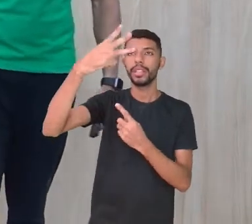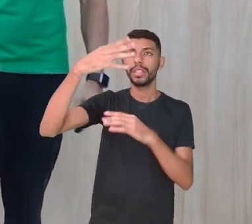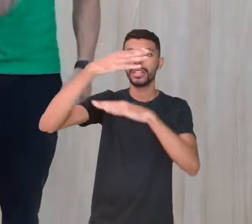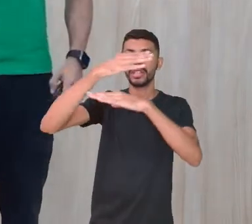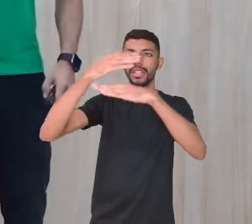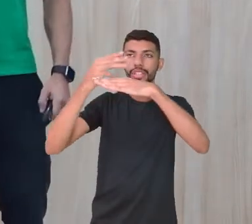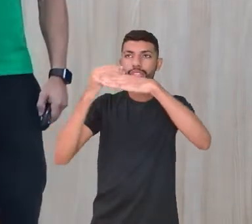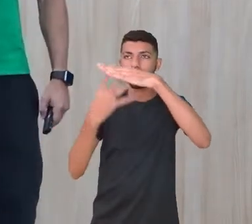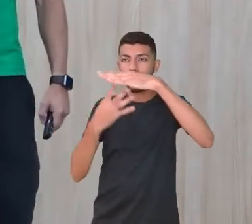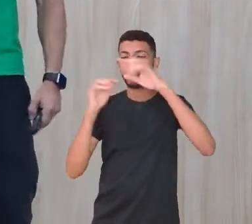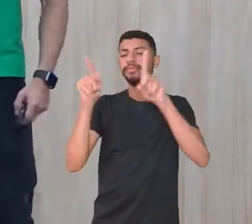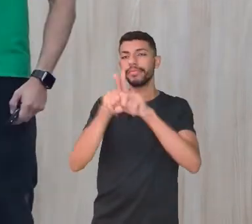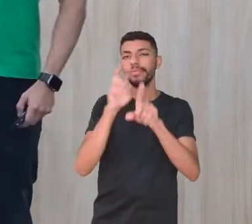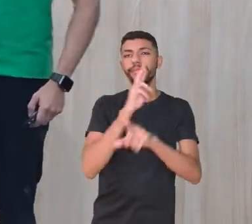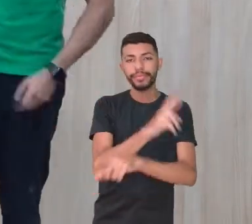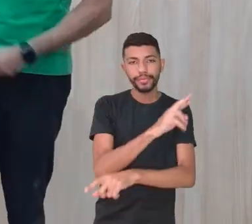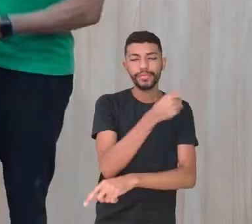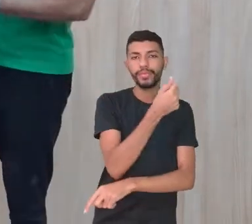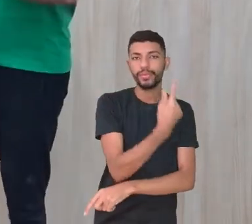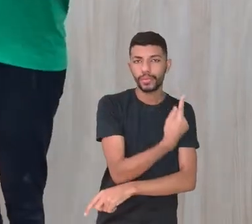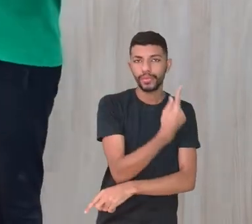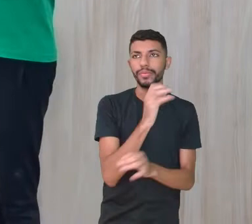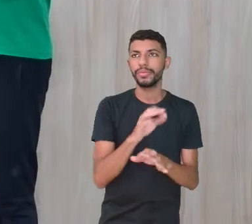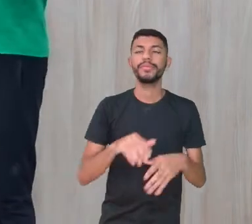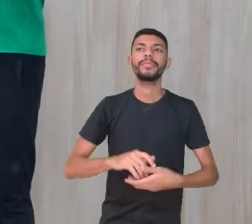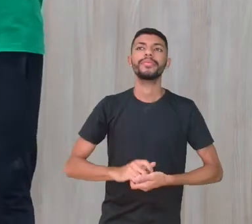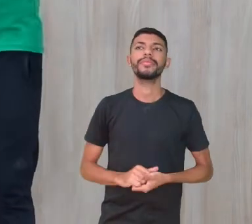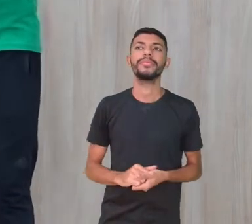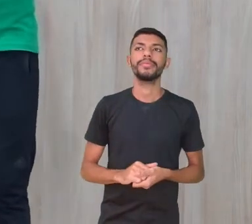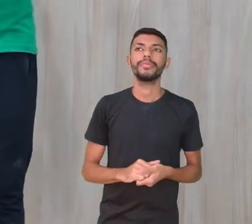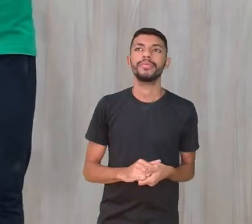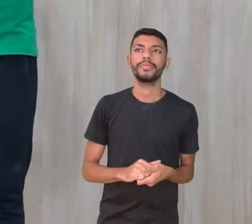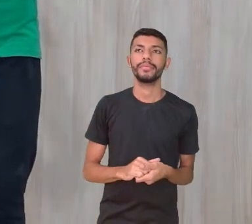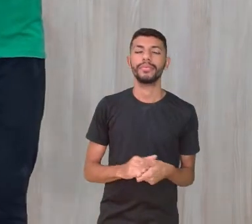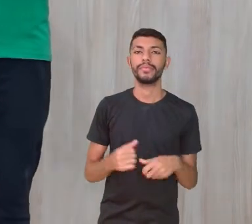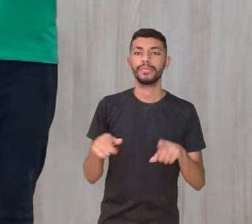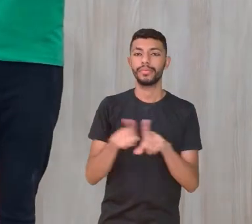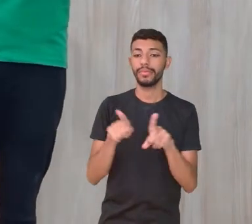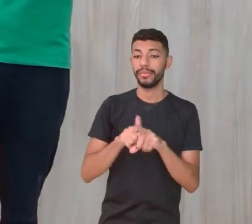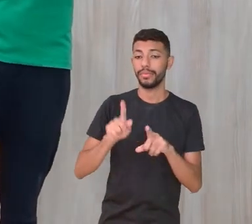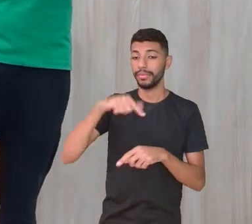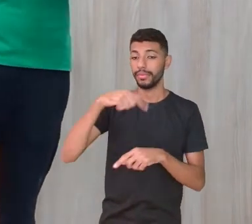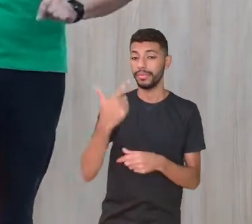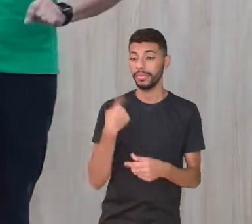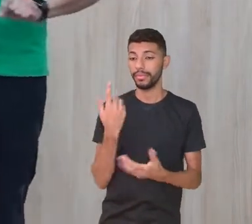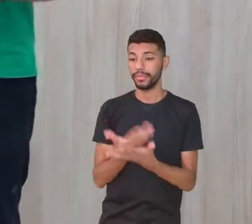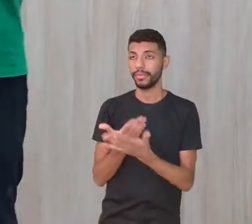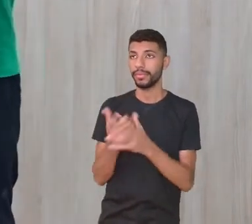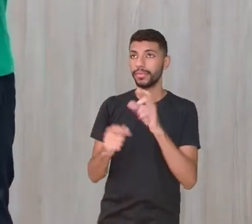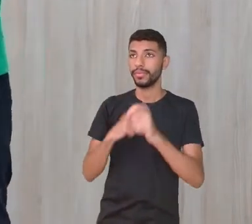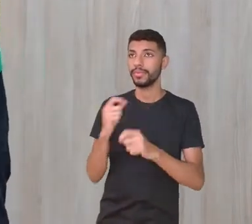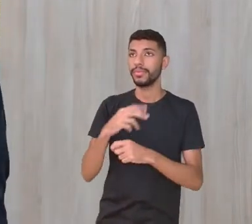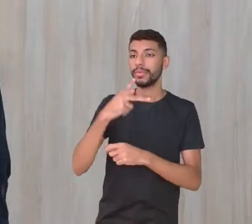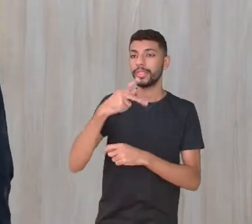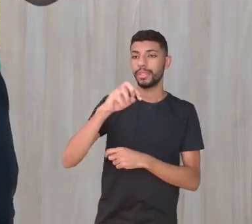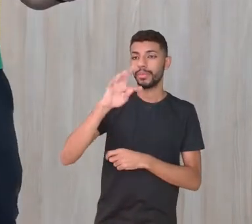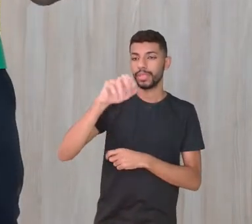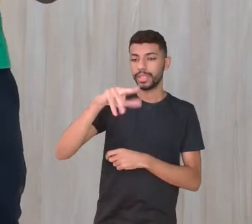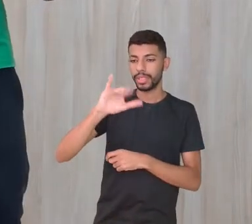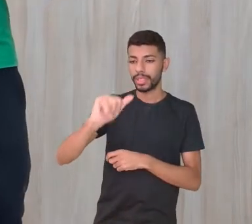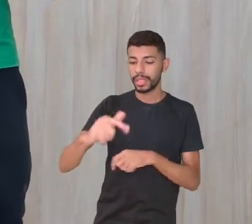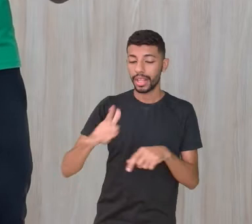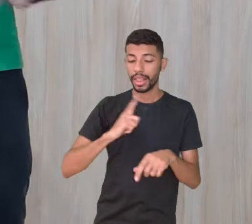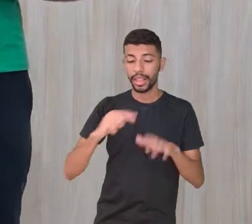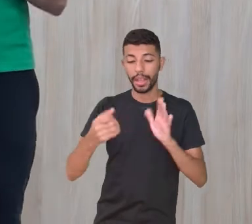dar igual a 1, certo? Depois a gente viu aí as potências com base